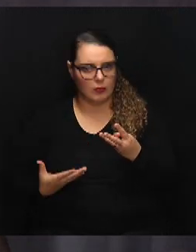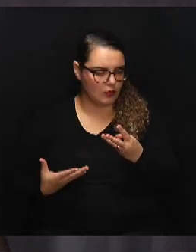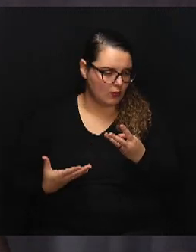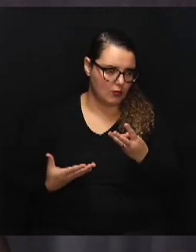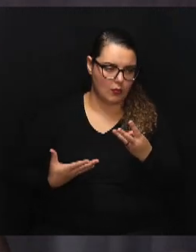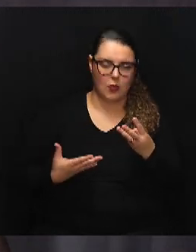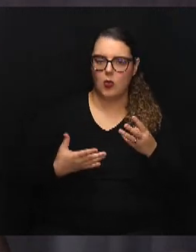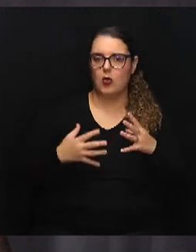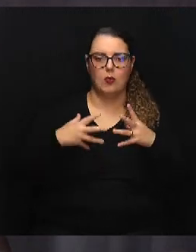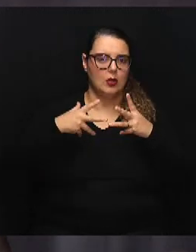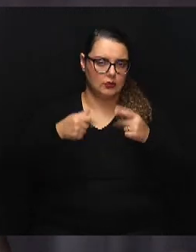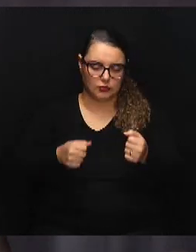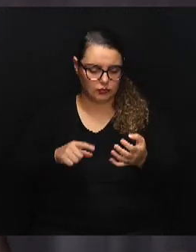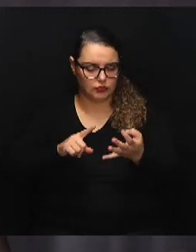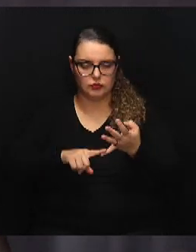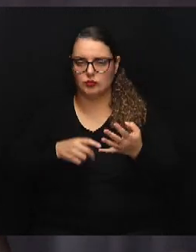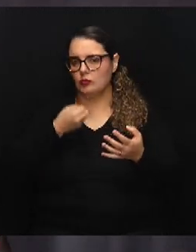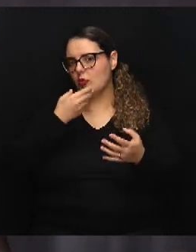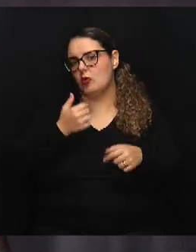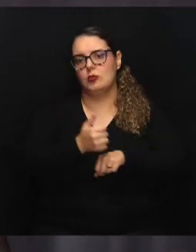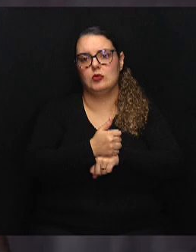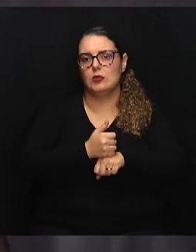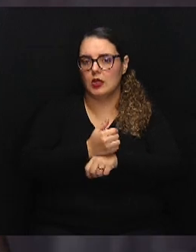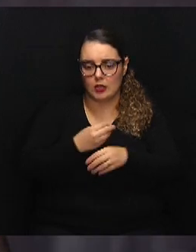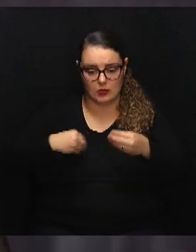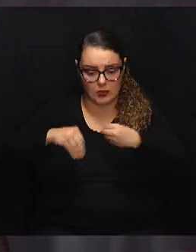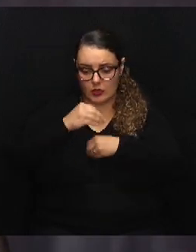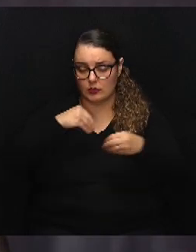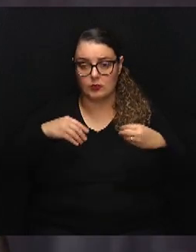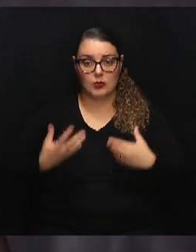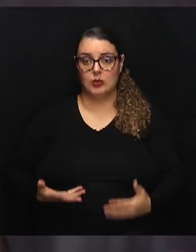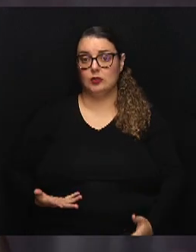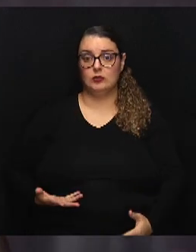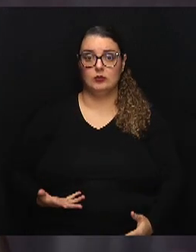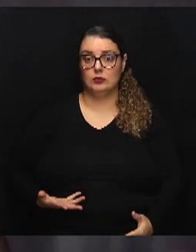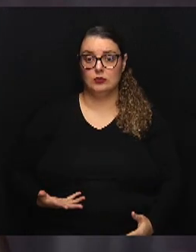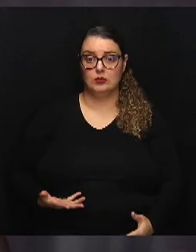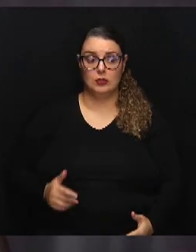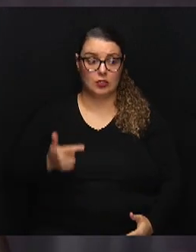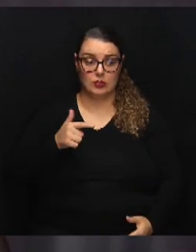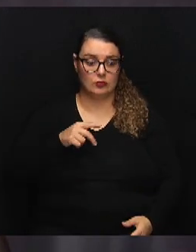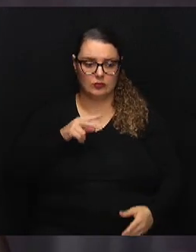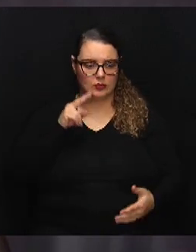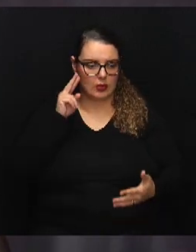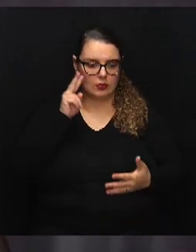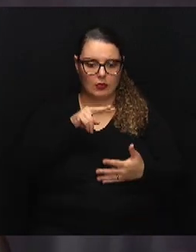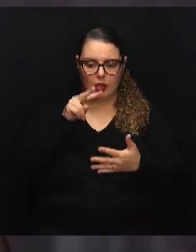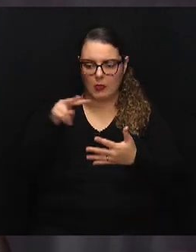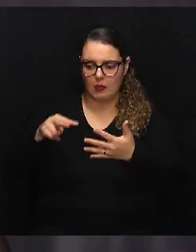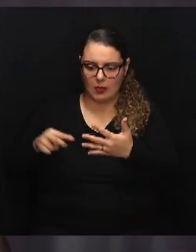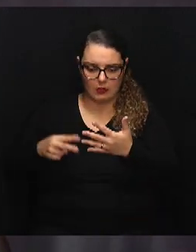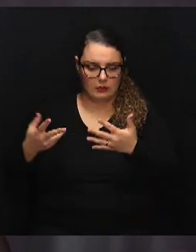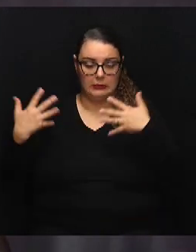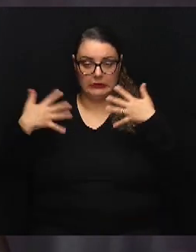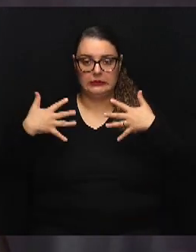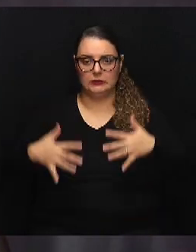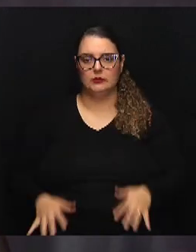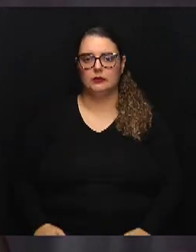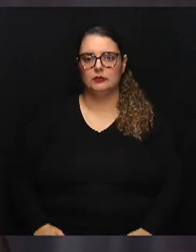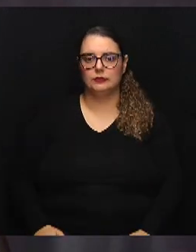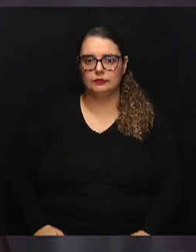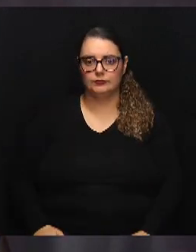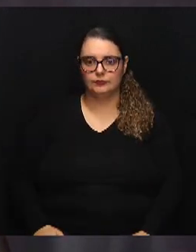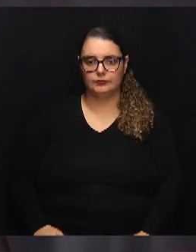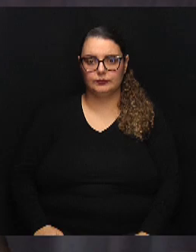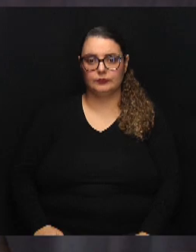profissional, enfim. Então, eu quero conciliar tudo isso na vida e não dá tempo para olhar para todos esses papéis. Então, olhar assim,